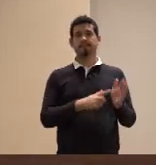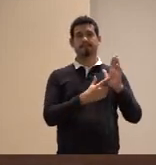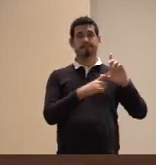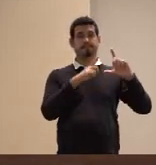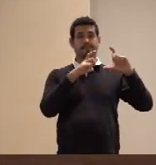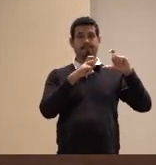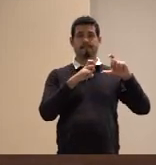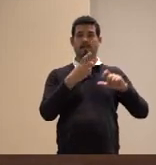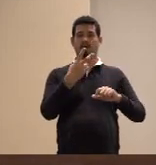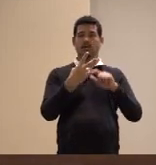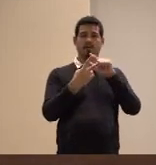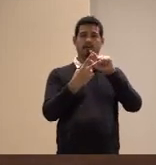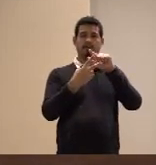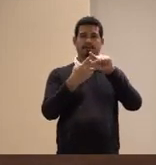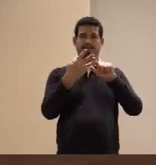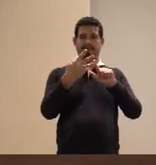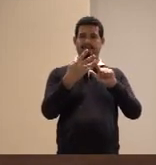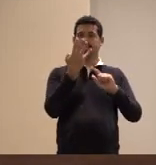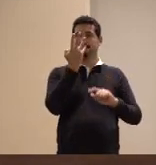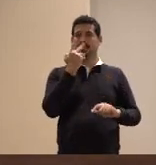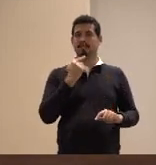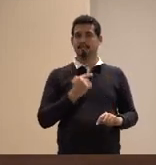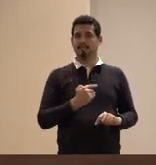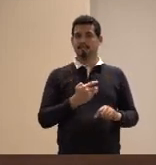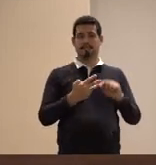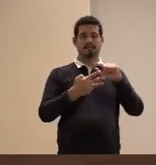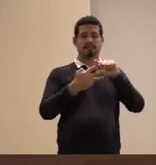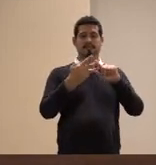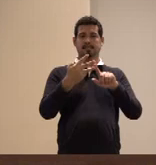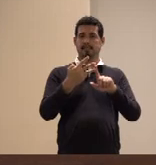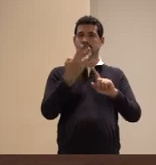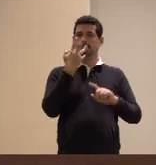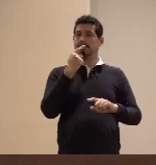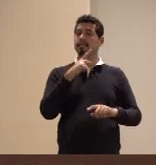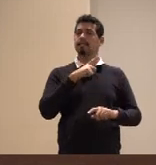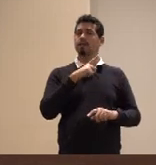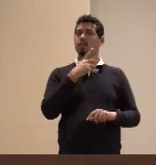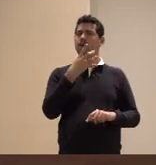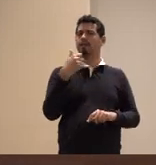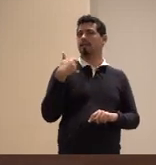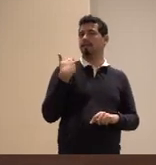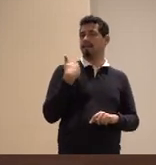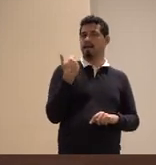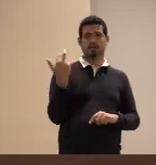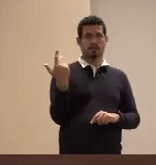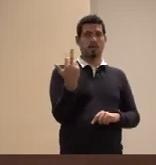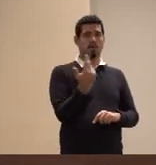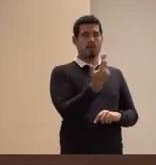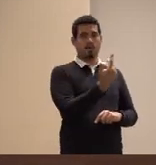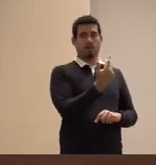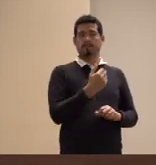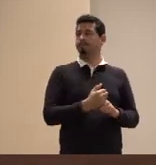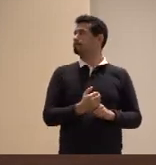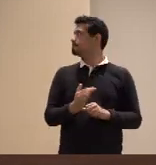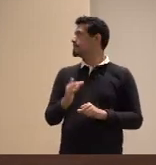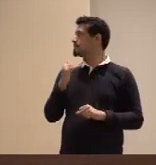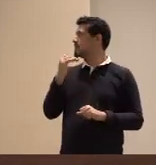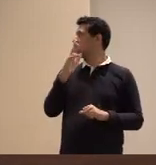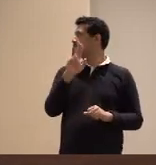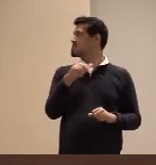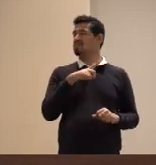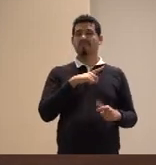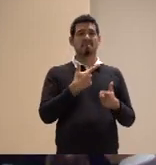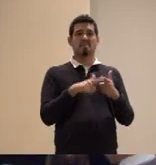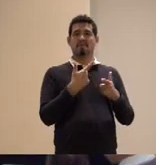foto de três crianças. As três crianças têm 4 anos de idade. O mais alto nunca teve problema